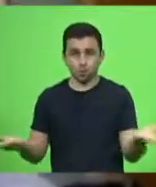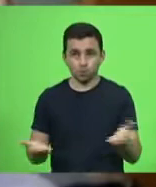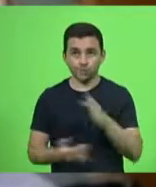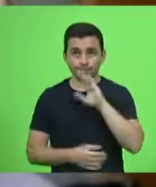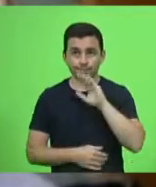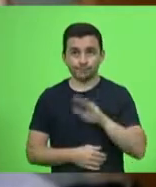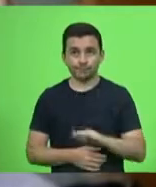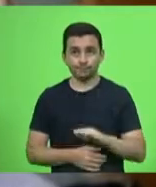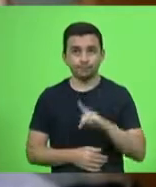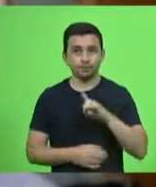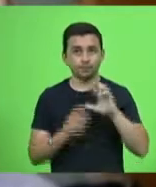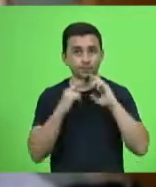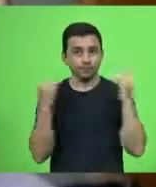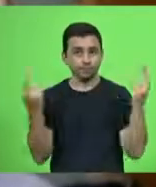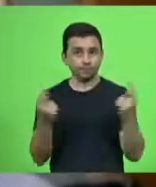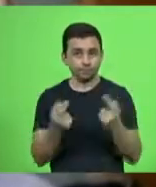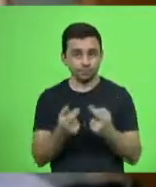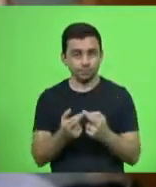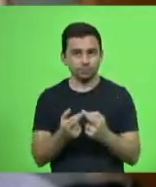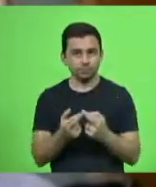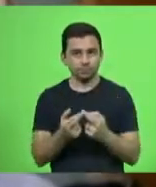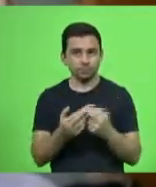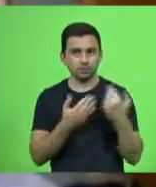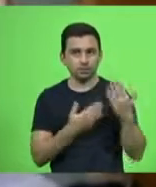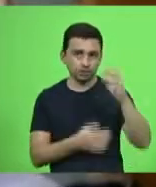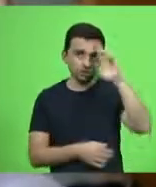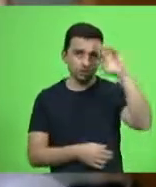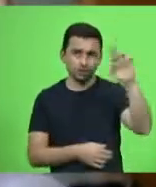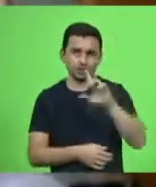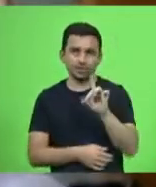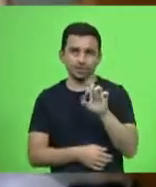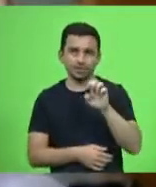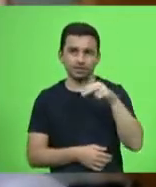uma reunião com o chefe do DENIT,